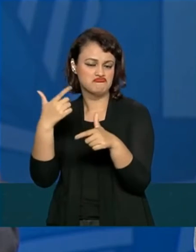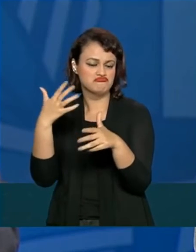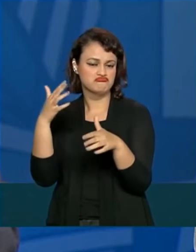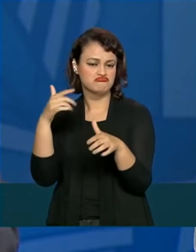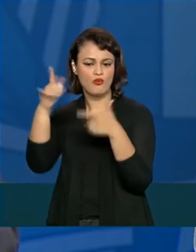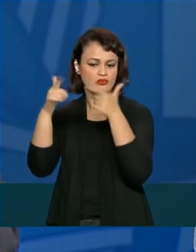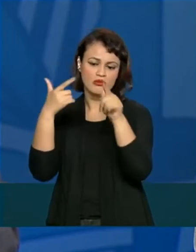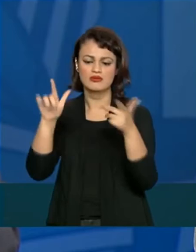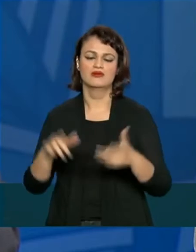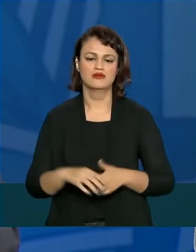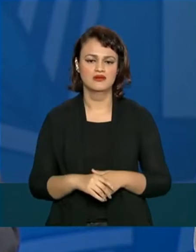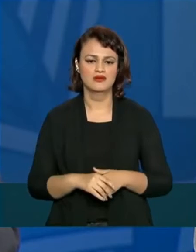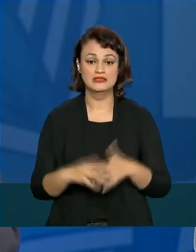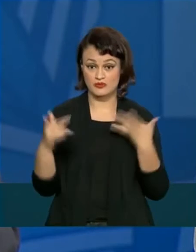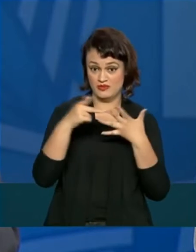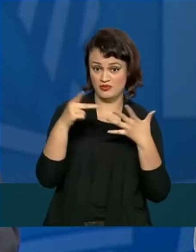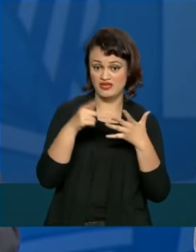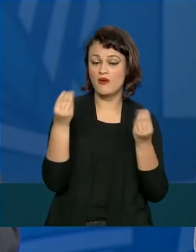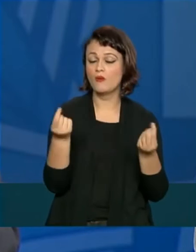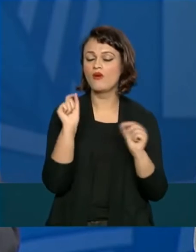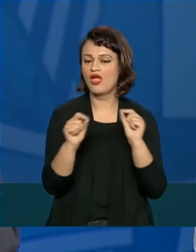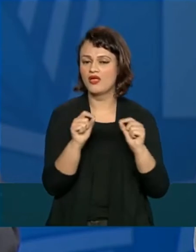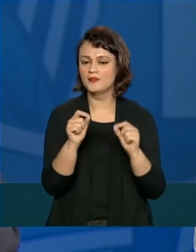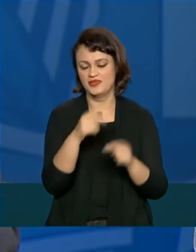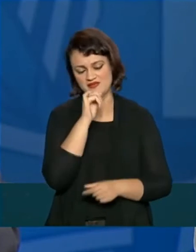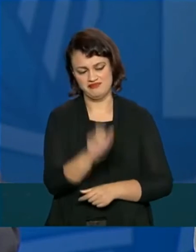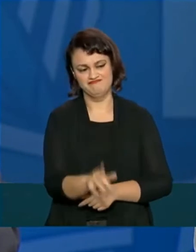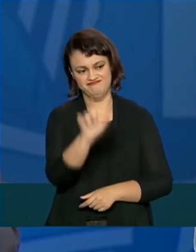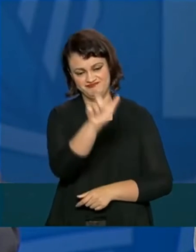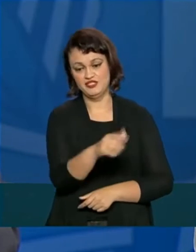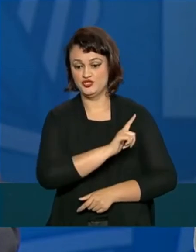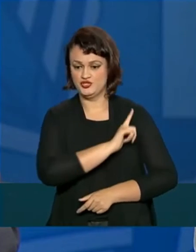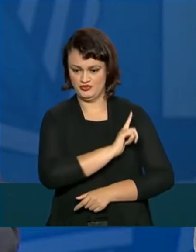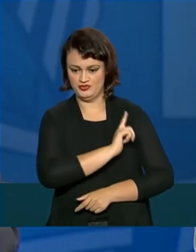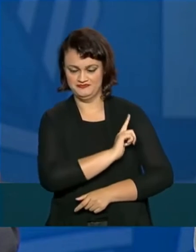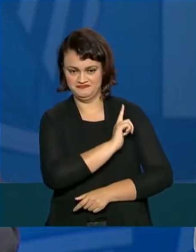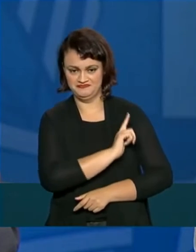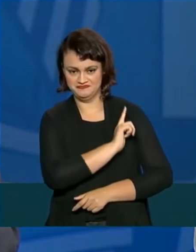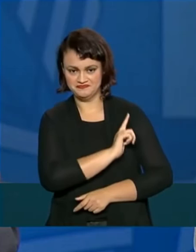orienta para que quando o gestor, ele